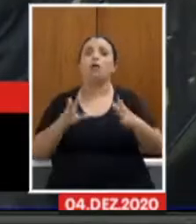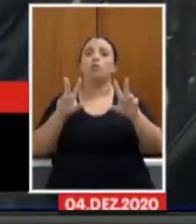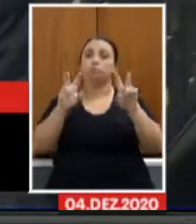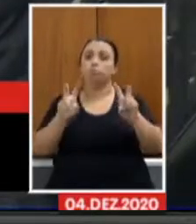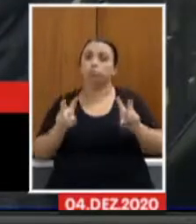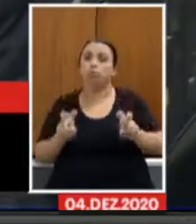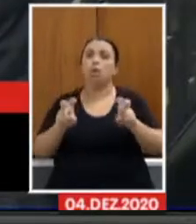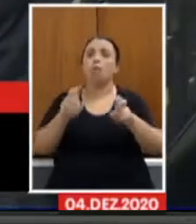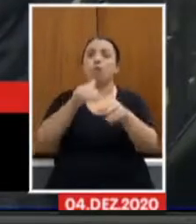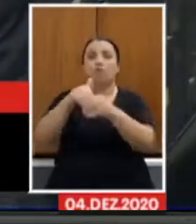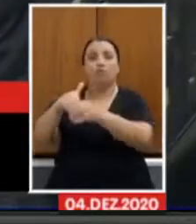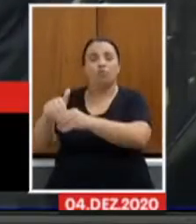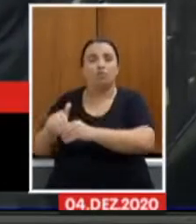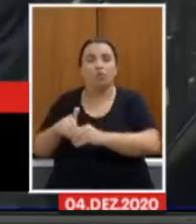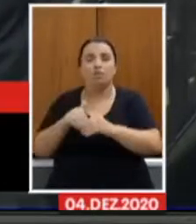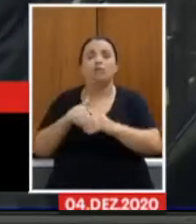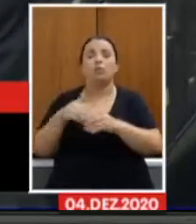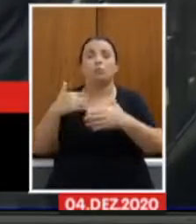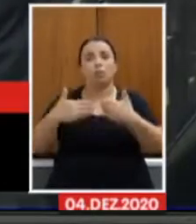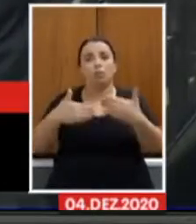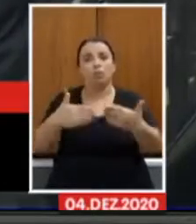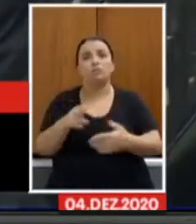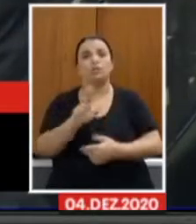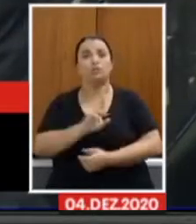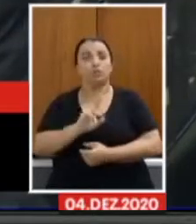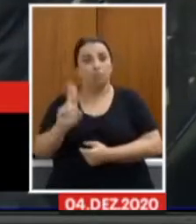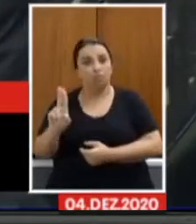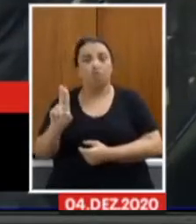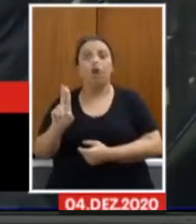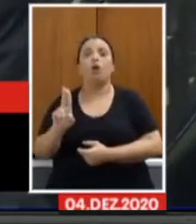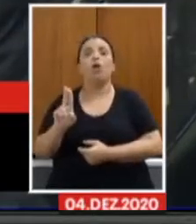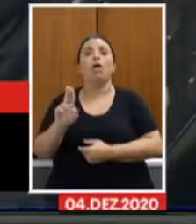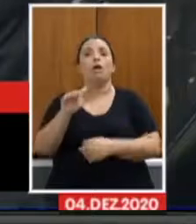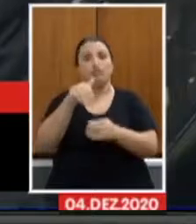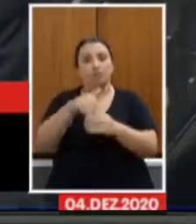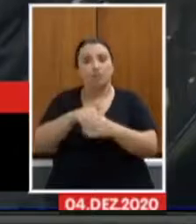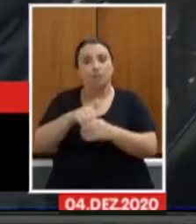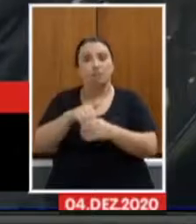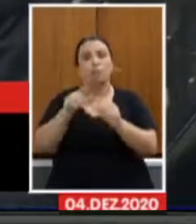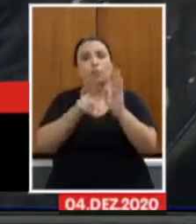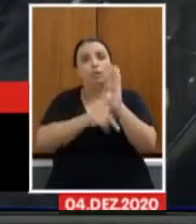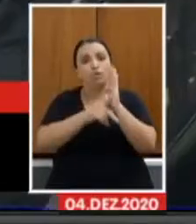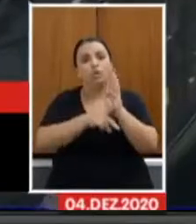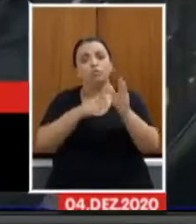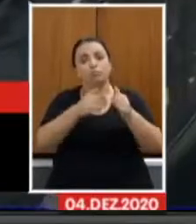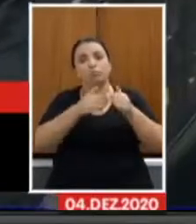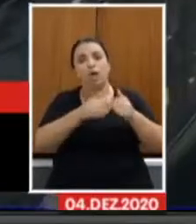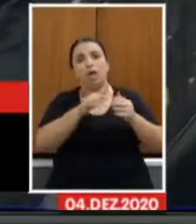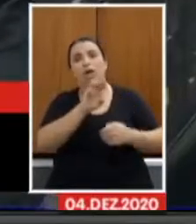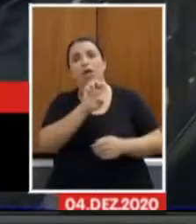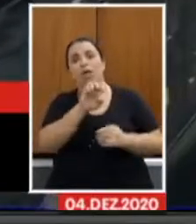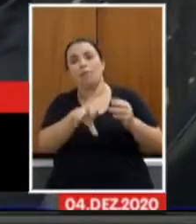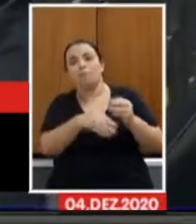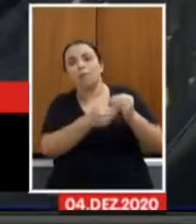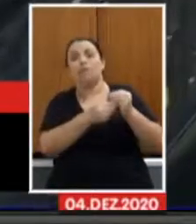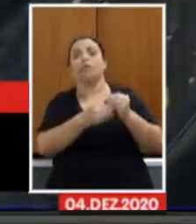votação pelo processo nominal. Em votação o projeto, salvo emenda. Em